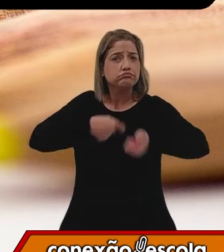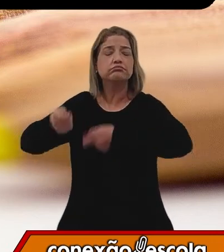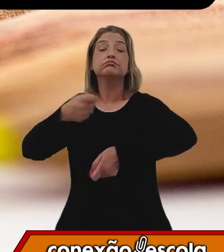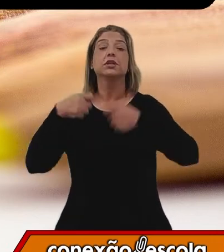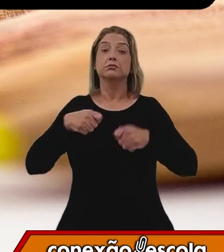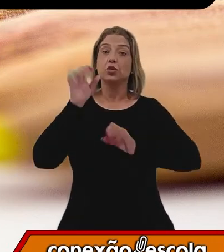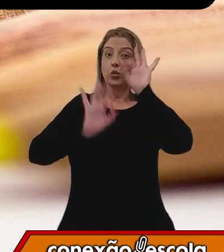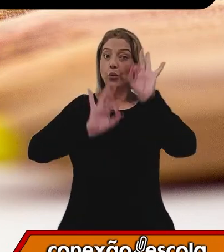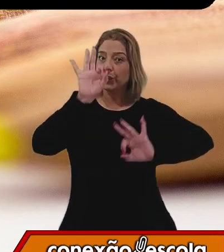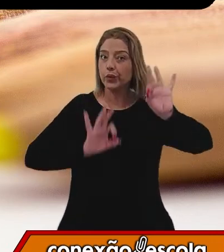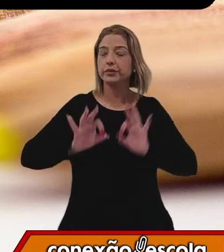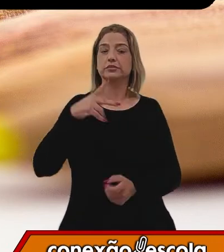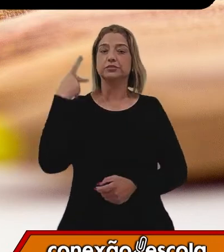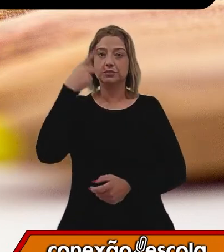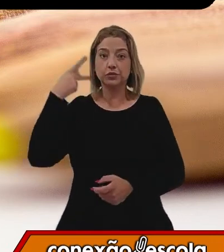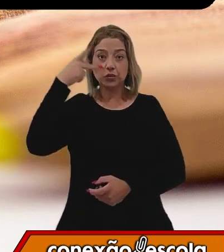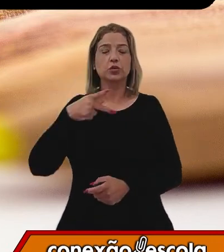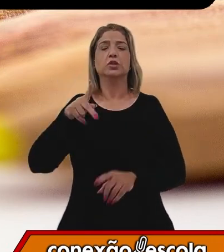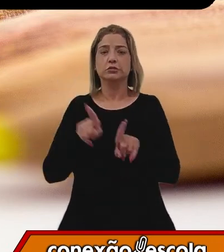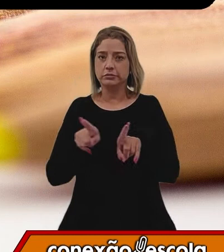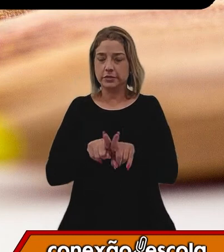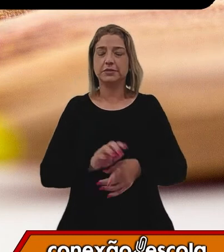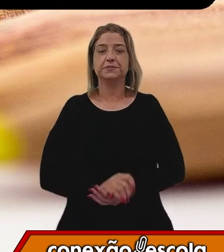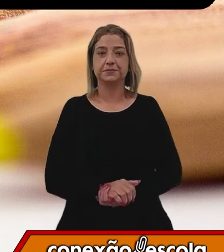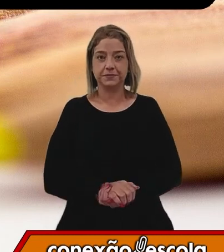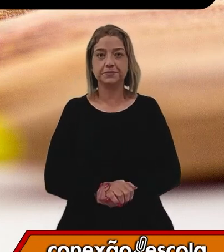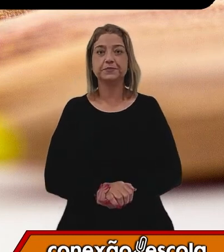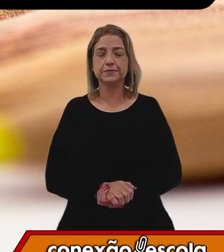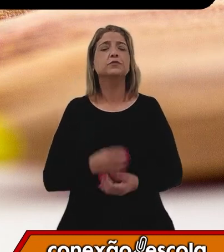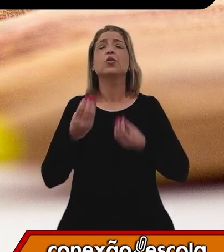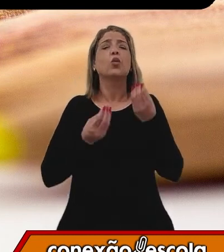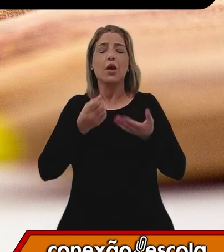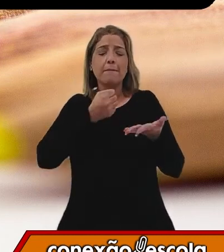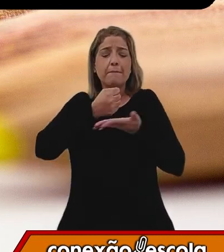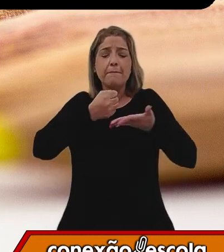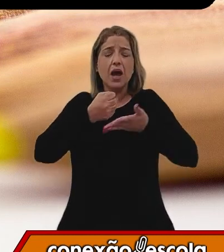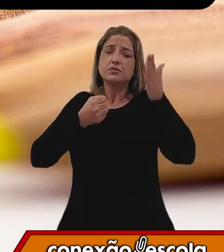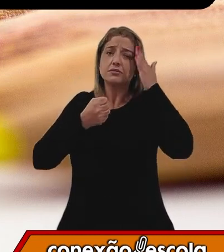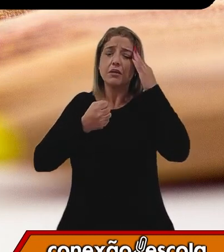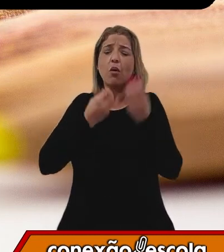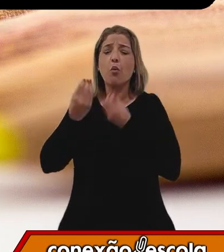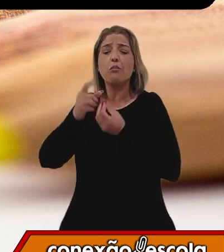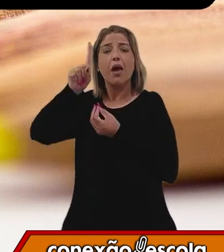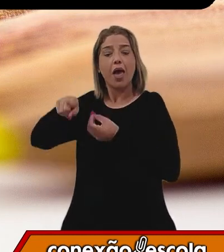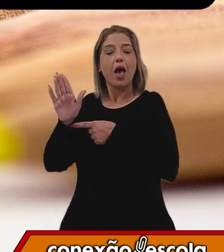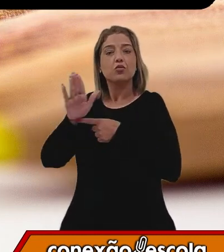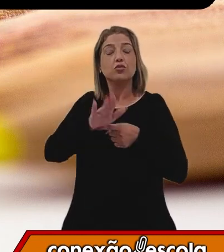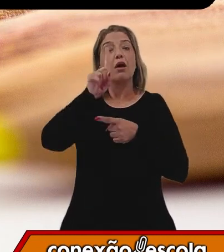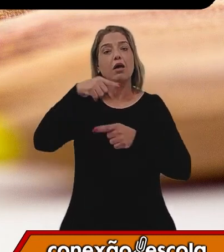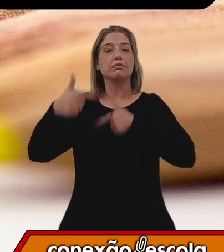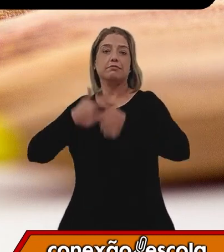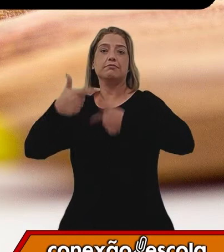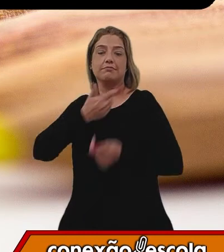uma organização política e administrativa. E a base dessa organização são os serviços públicos, que